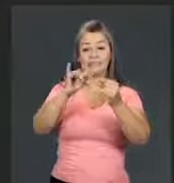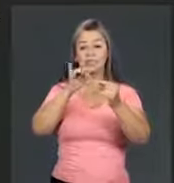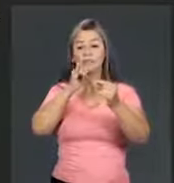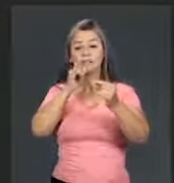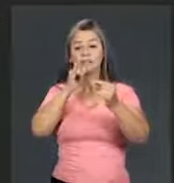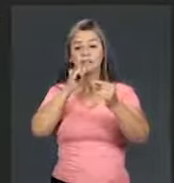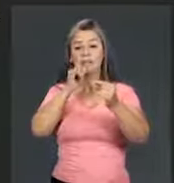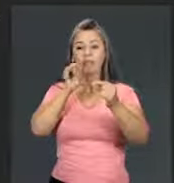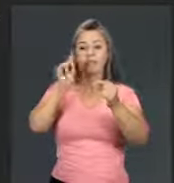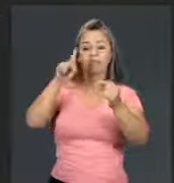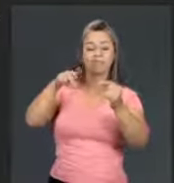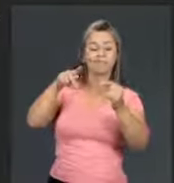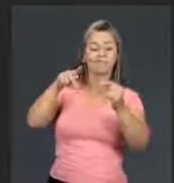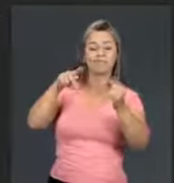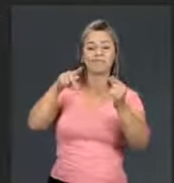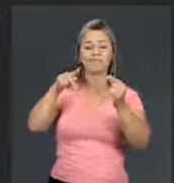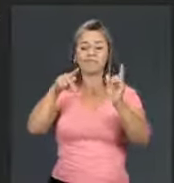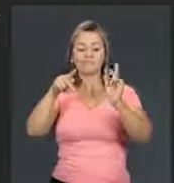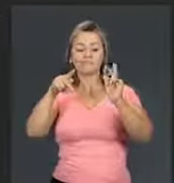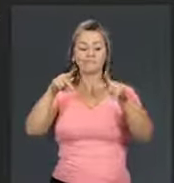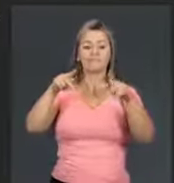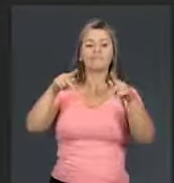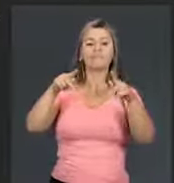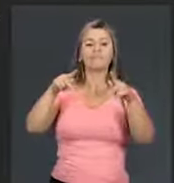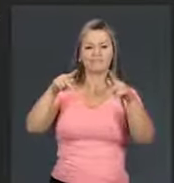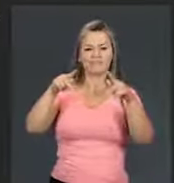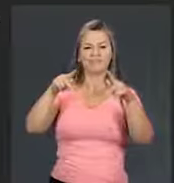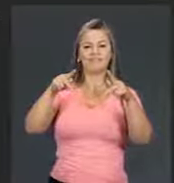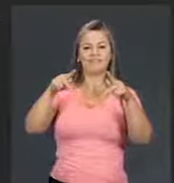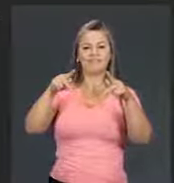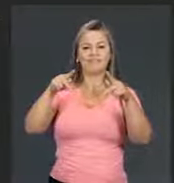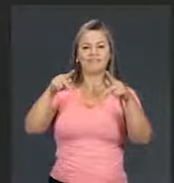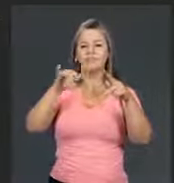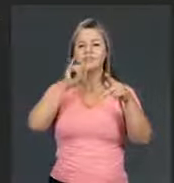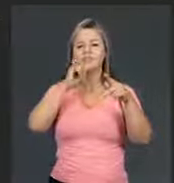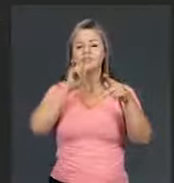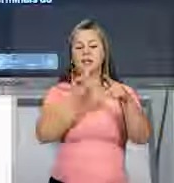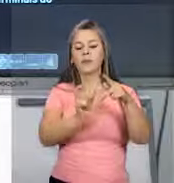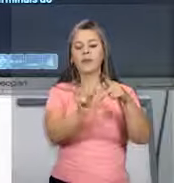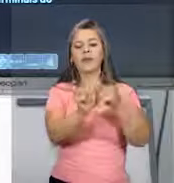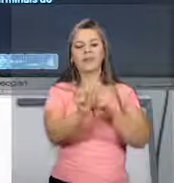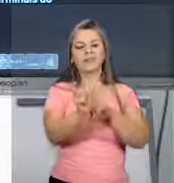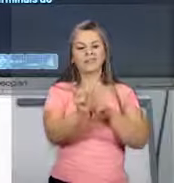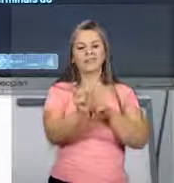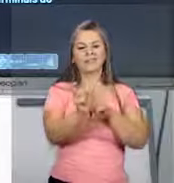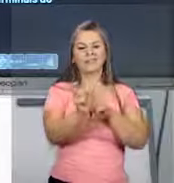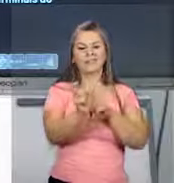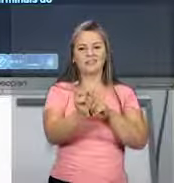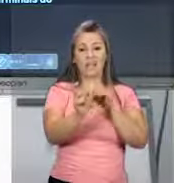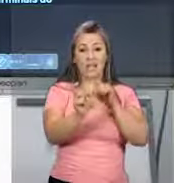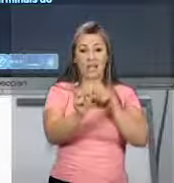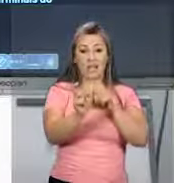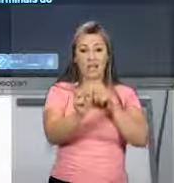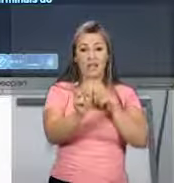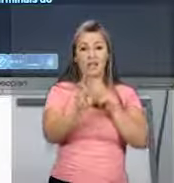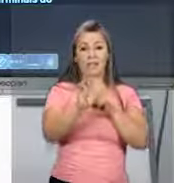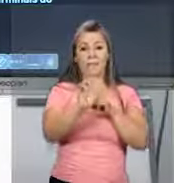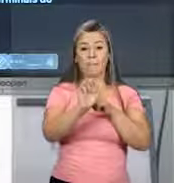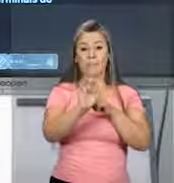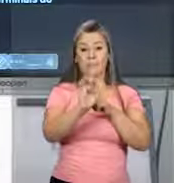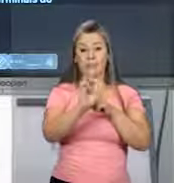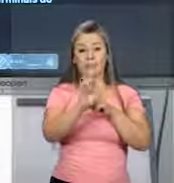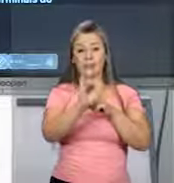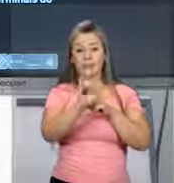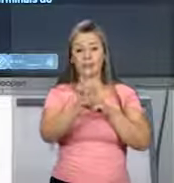de potencial entre os terminais do condutor. Então, lá na bateria, nós temos